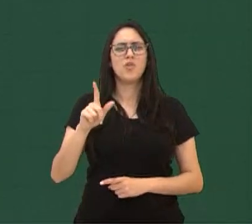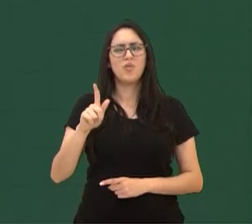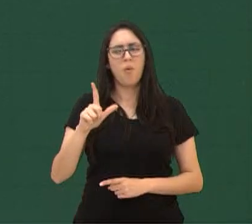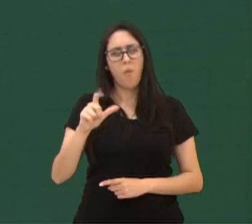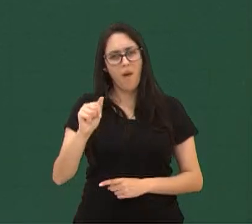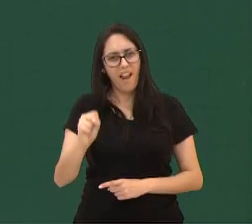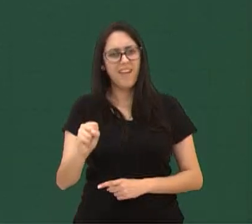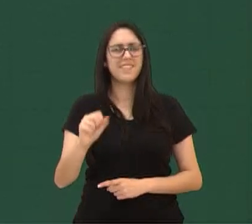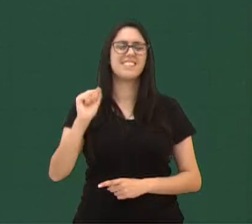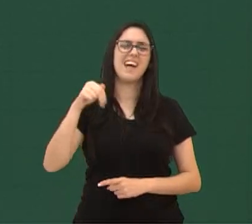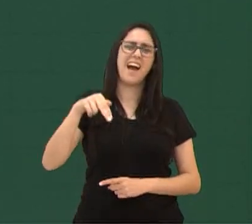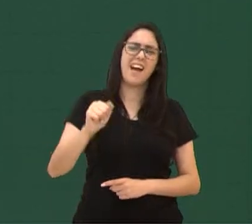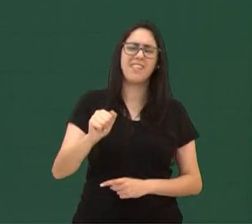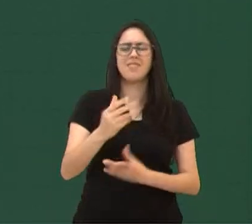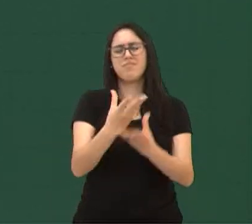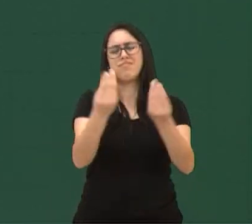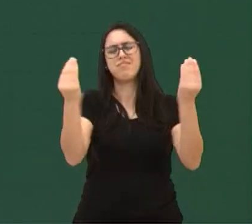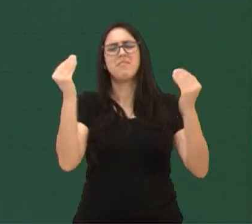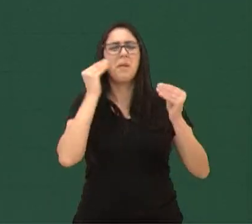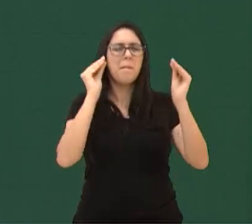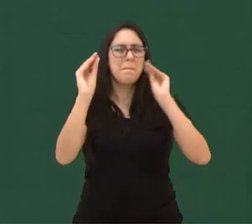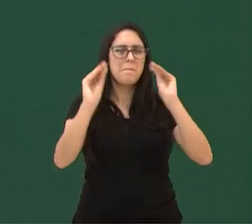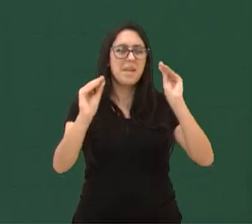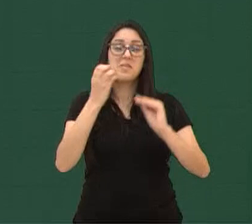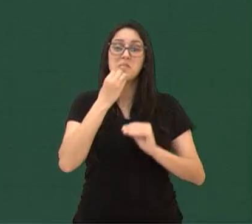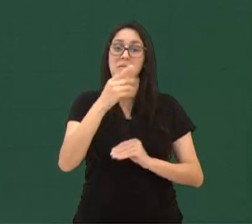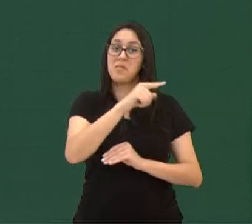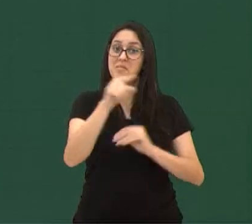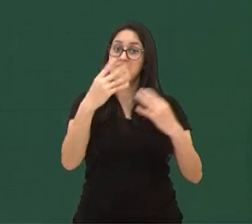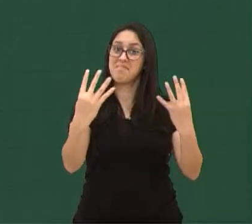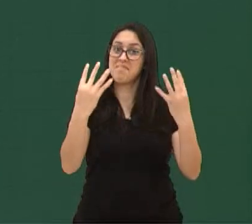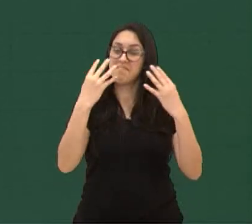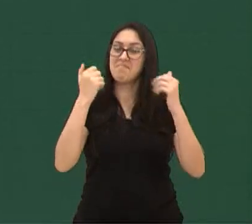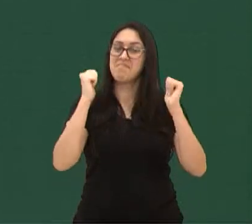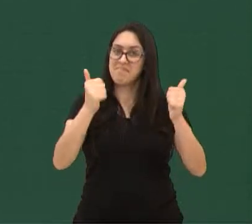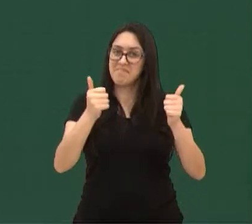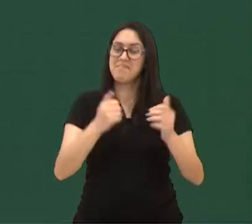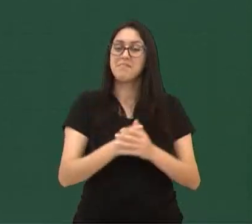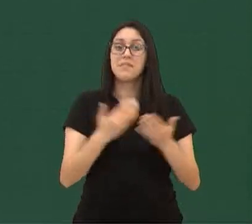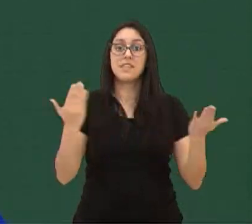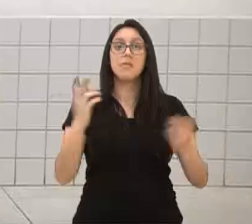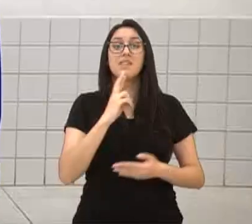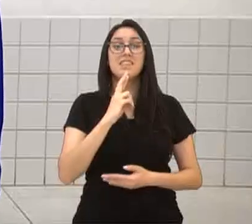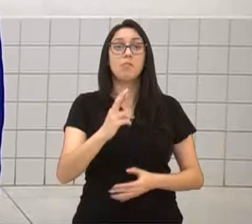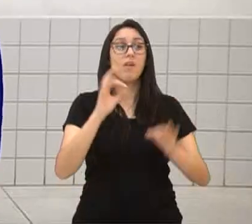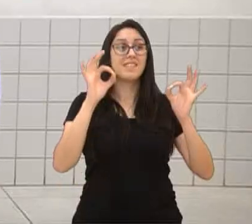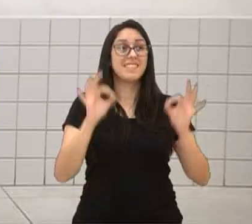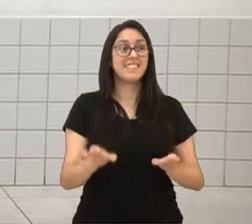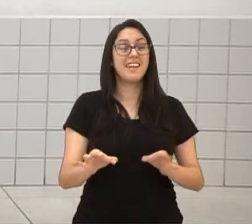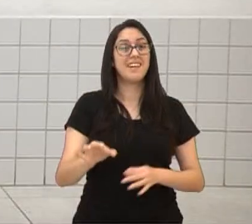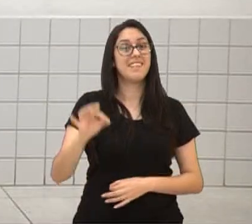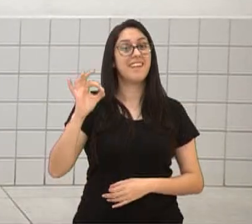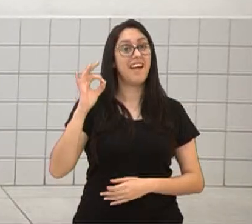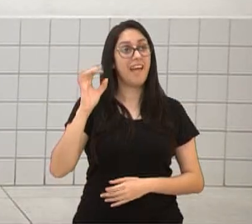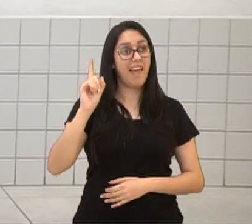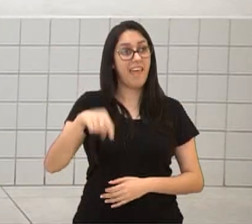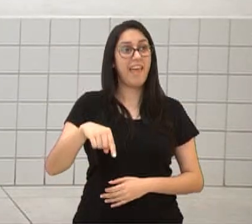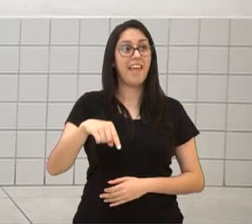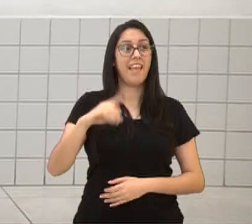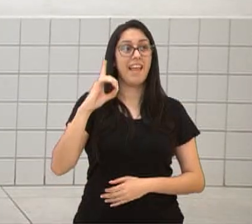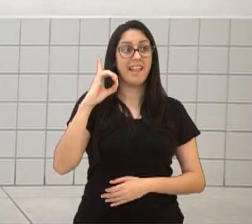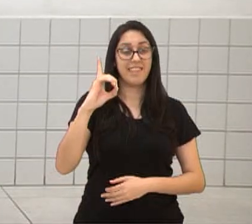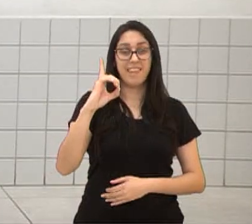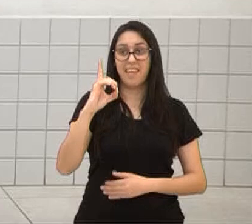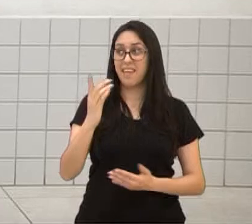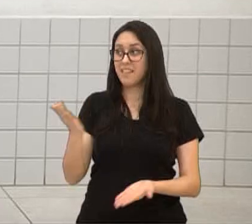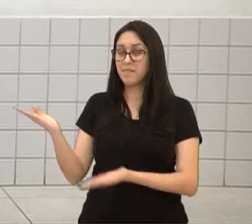um beijo. Que legal que vocês estão participando aqui. Estou vendo a galera respondendo a pergunta letra C. Muito bem, pessoal. Tá entendendo?